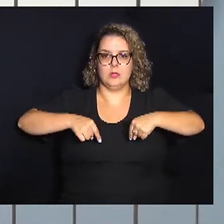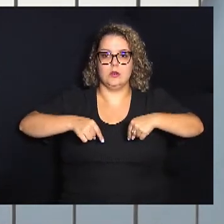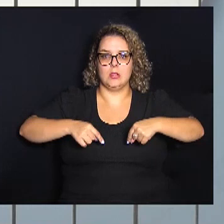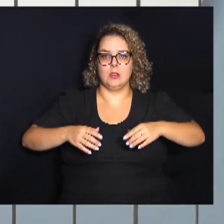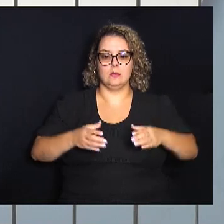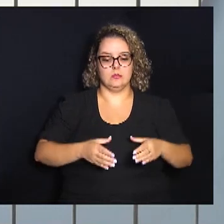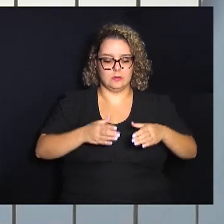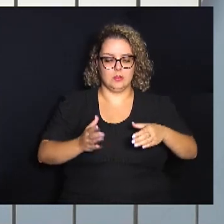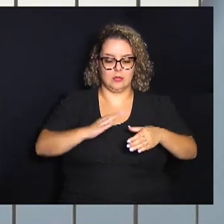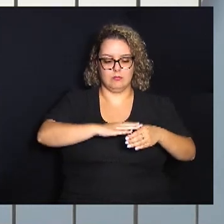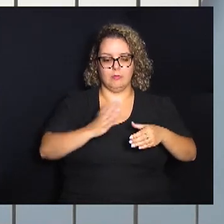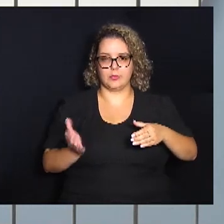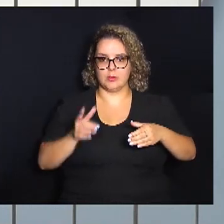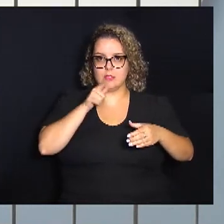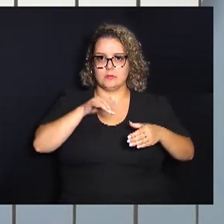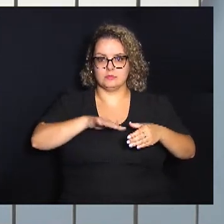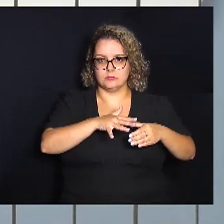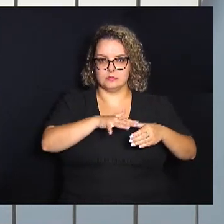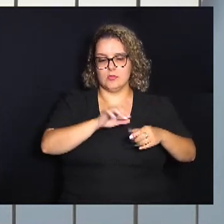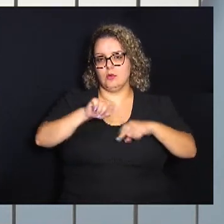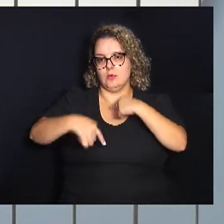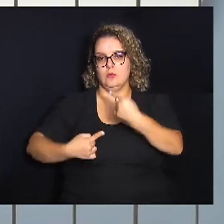d'água abertas ou até outro